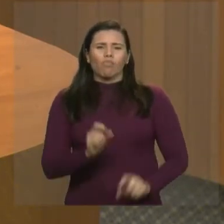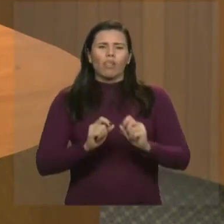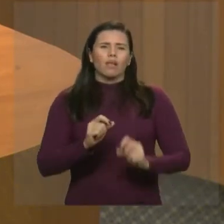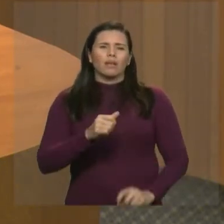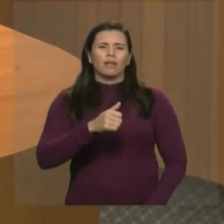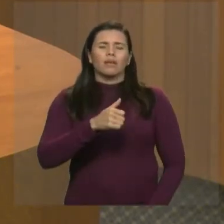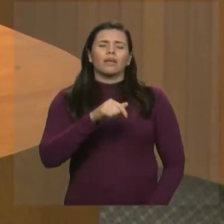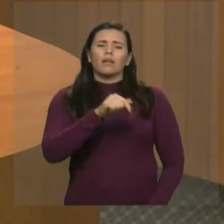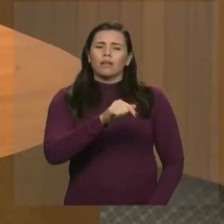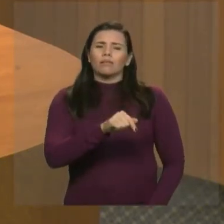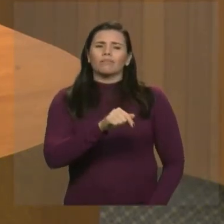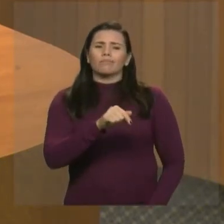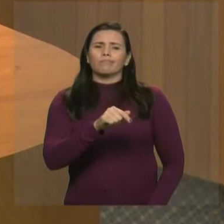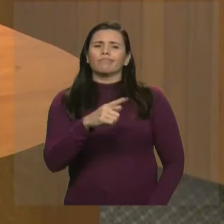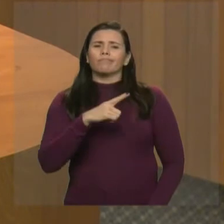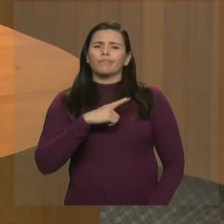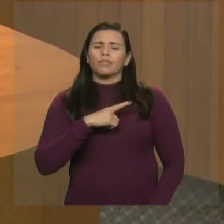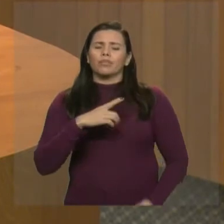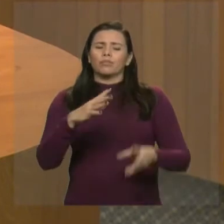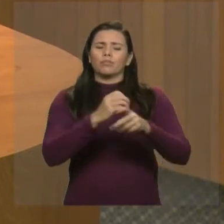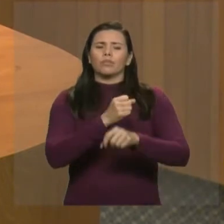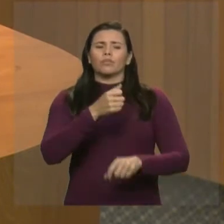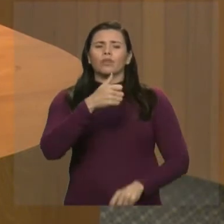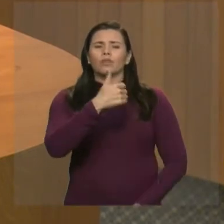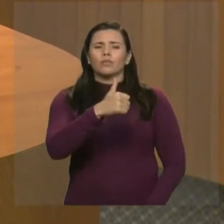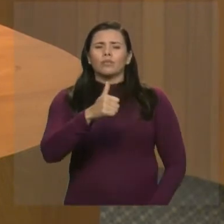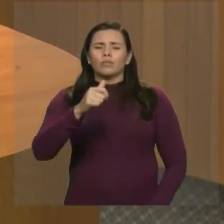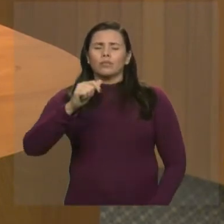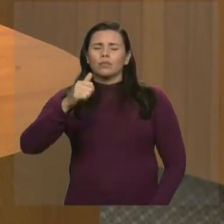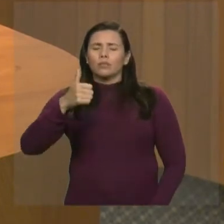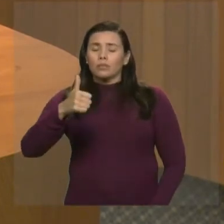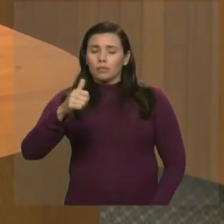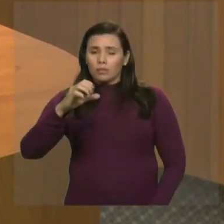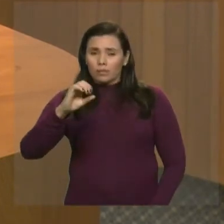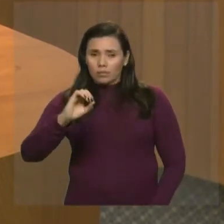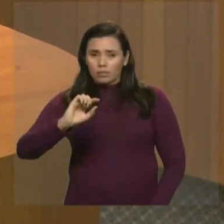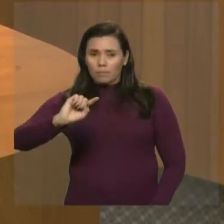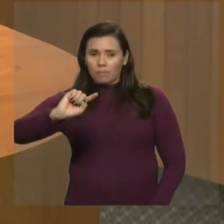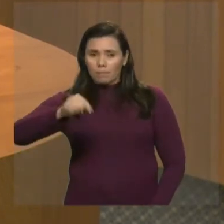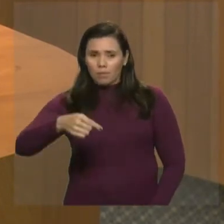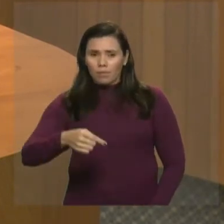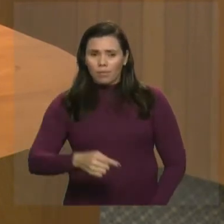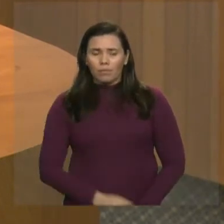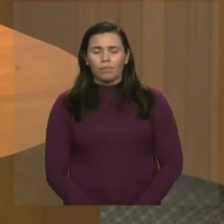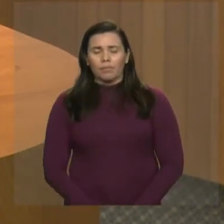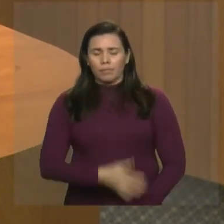mil habitantes, fontes fornecidas pelo IBGE,